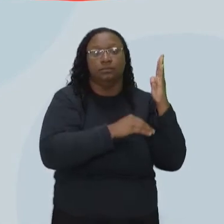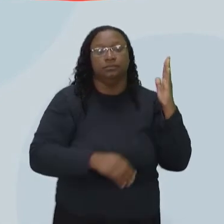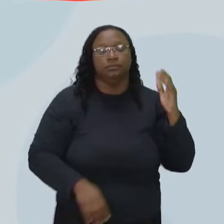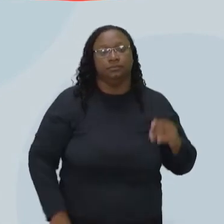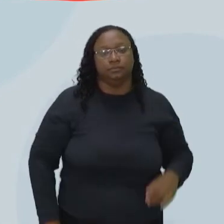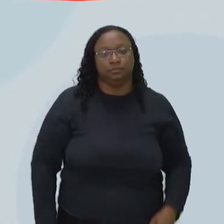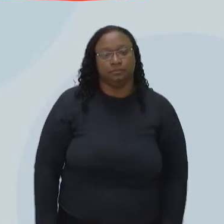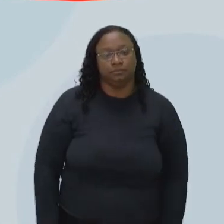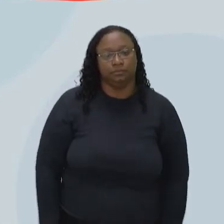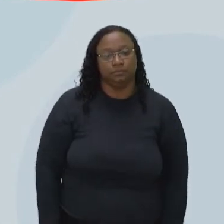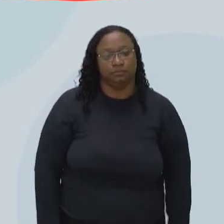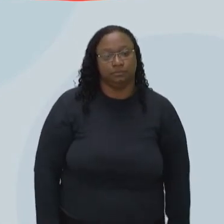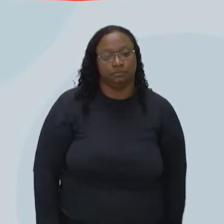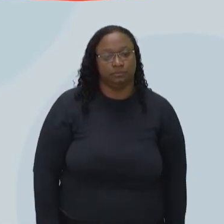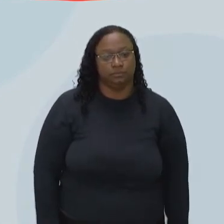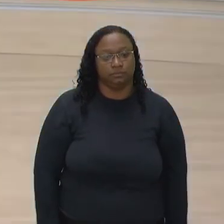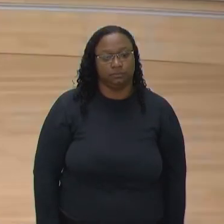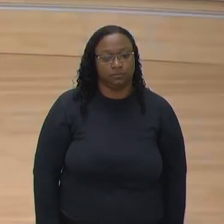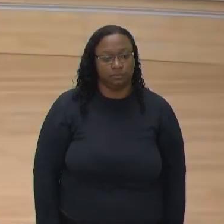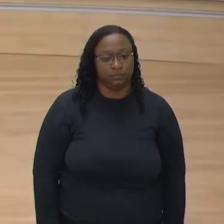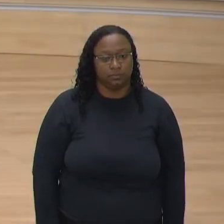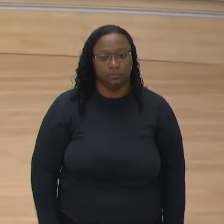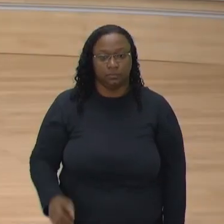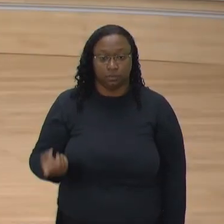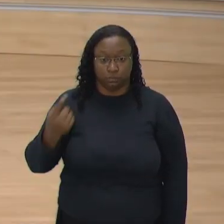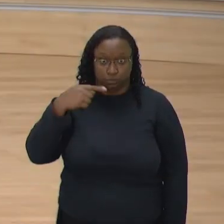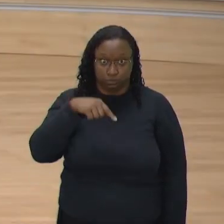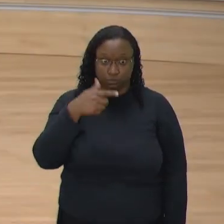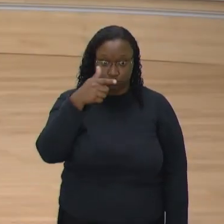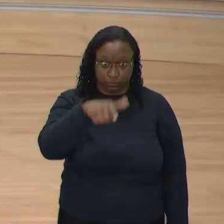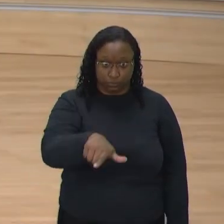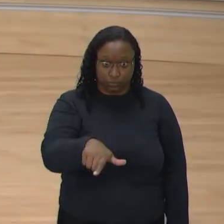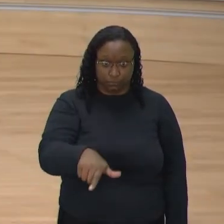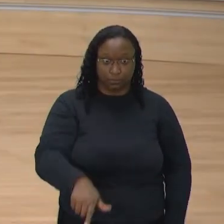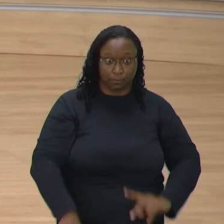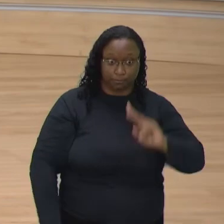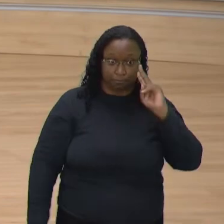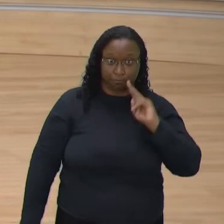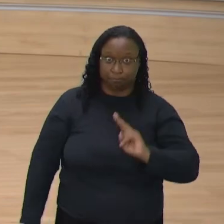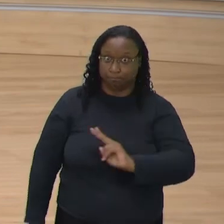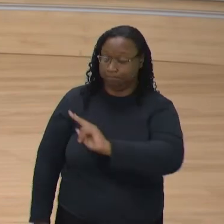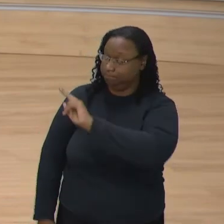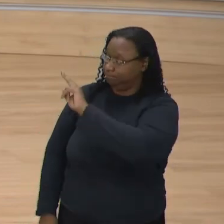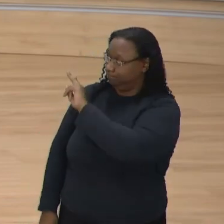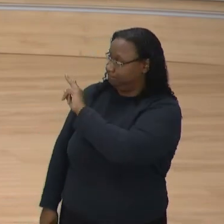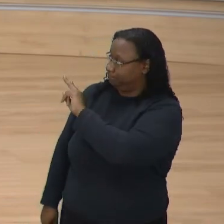783 lumens deu isso daí. Né? Se eu voltar lá na tabela, dá uma olhadinha, ó.